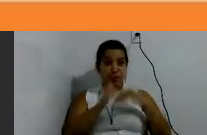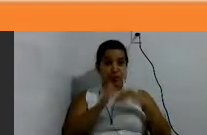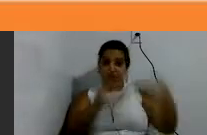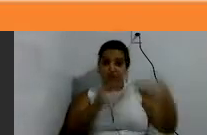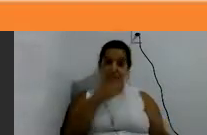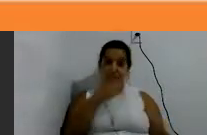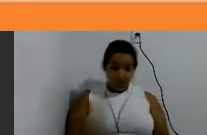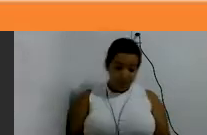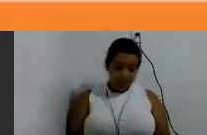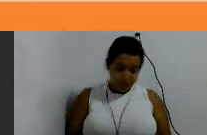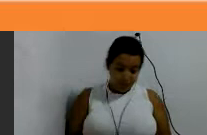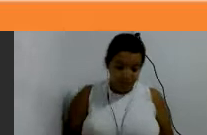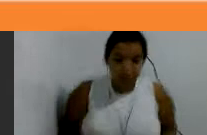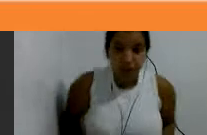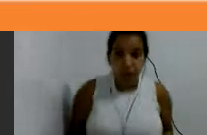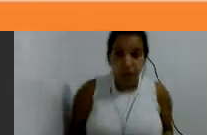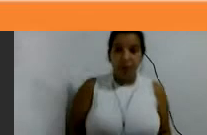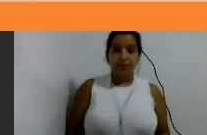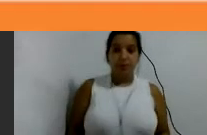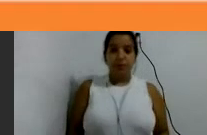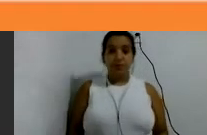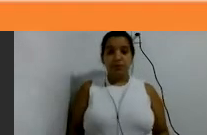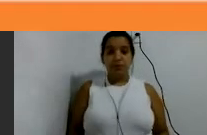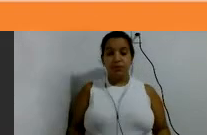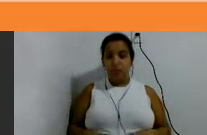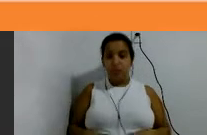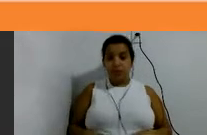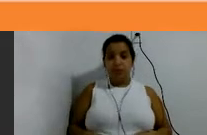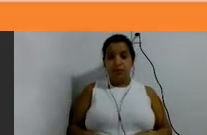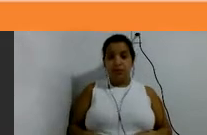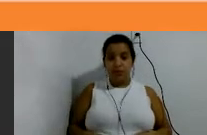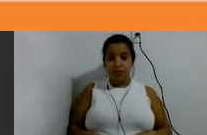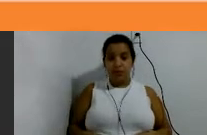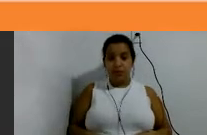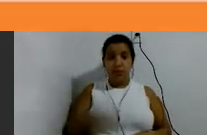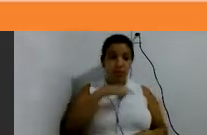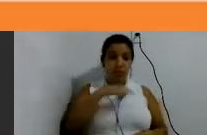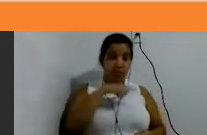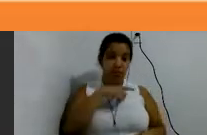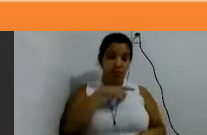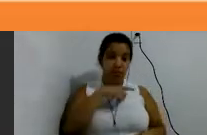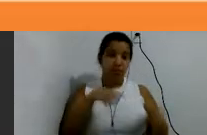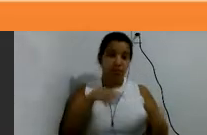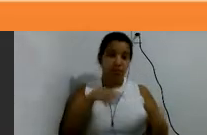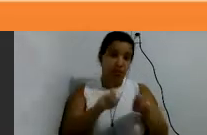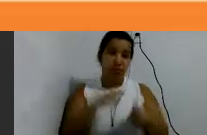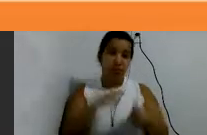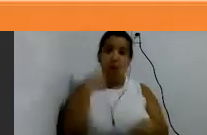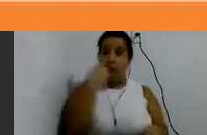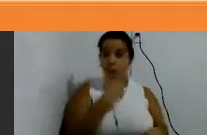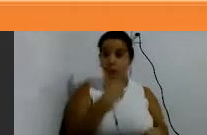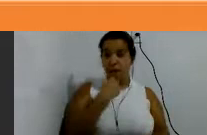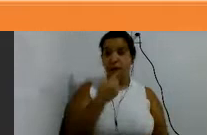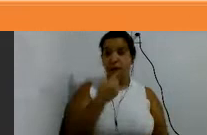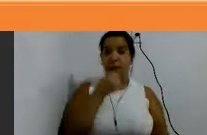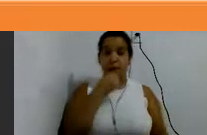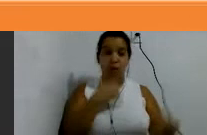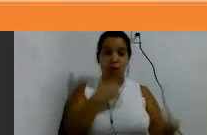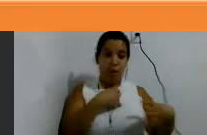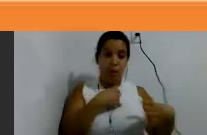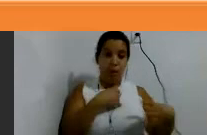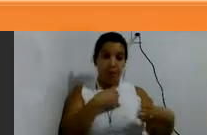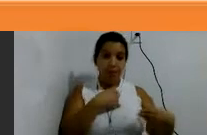colaborador não adquira a doença de Chagas. Temos também a forma de transmissão oral através de